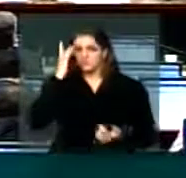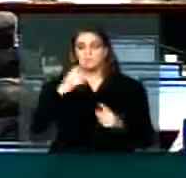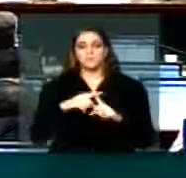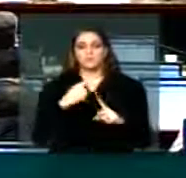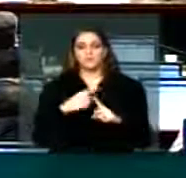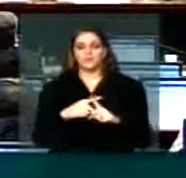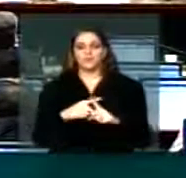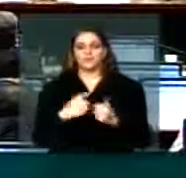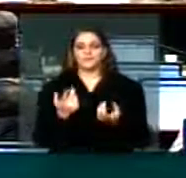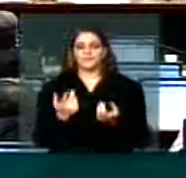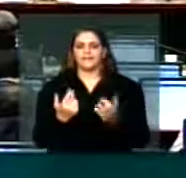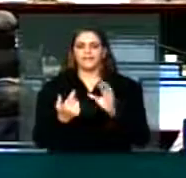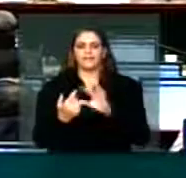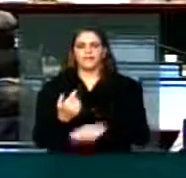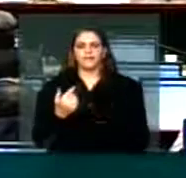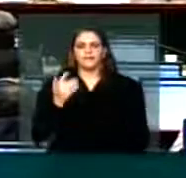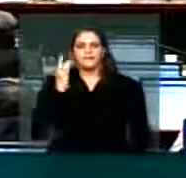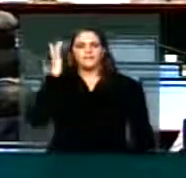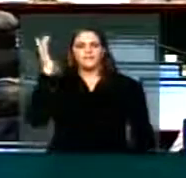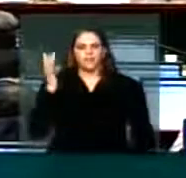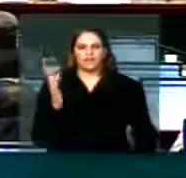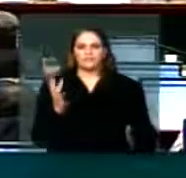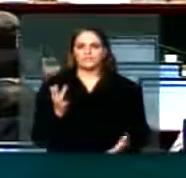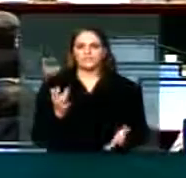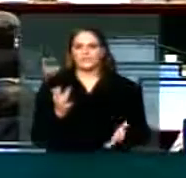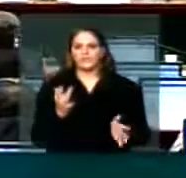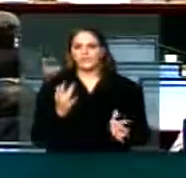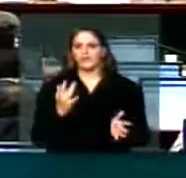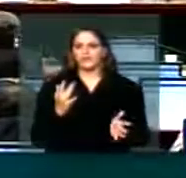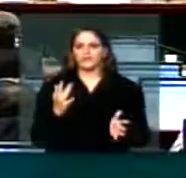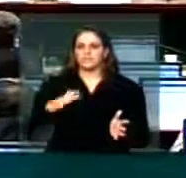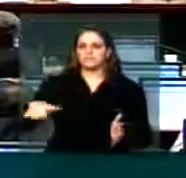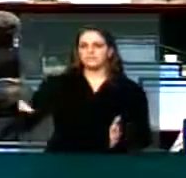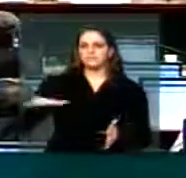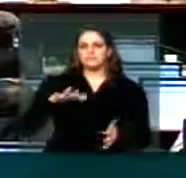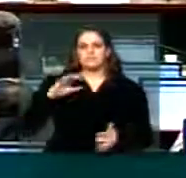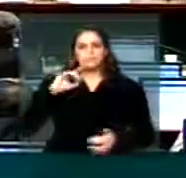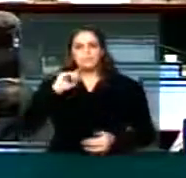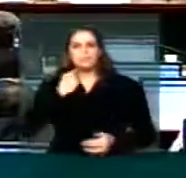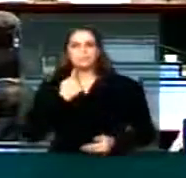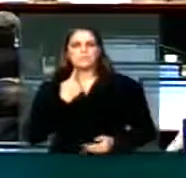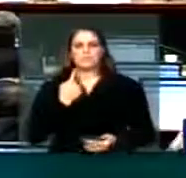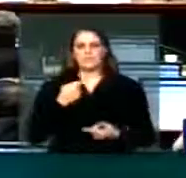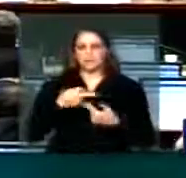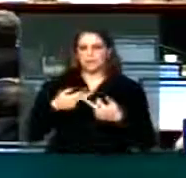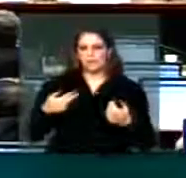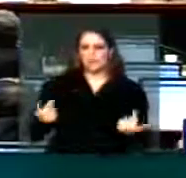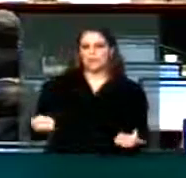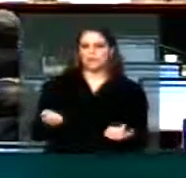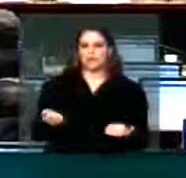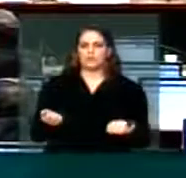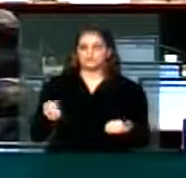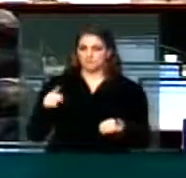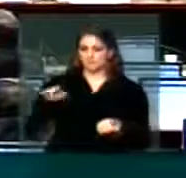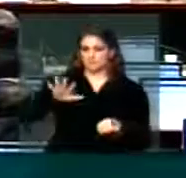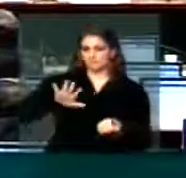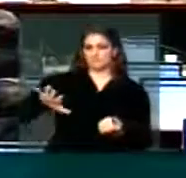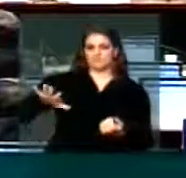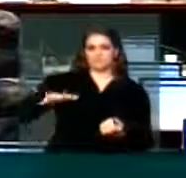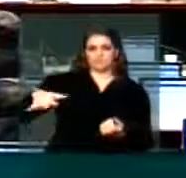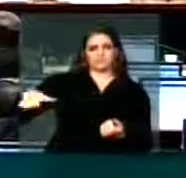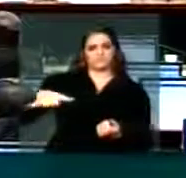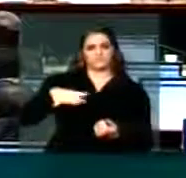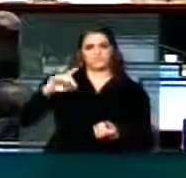verdadeiro mar de que sujo de corrupção esta lama ele atravesse a rua e vem presta casa